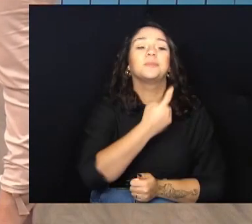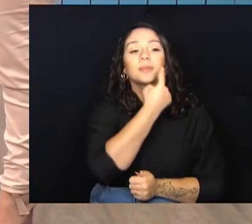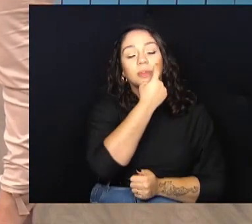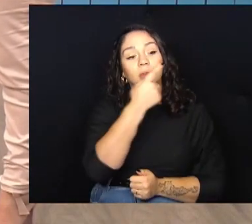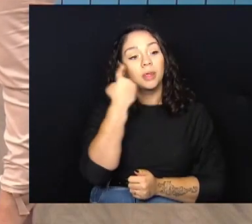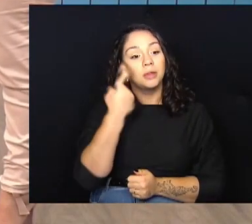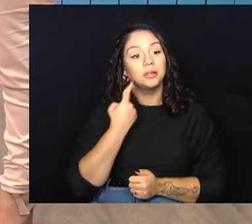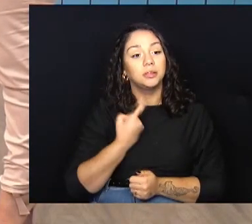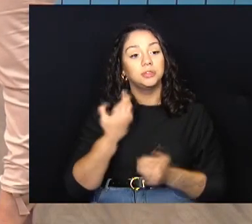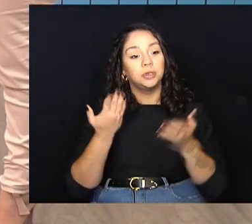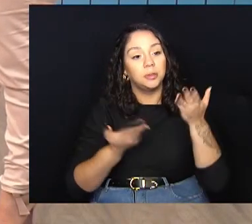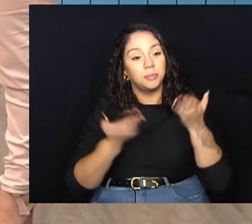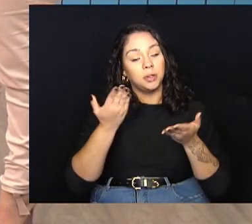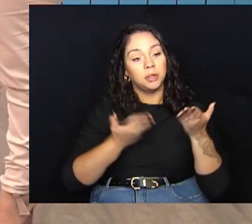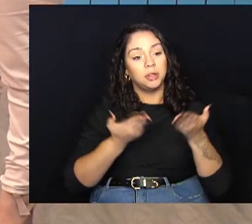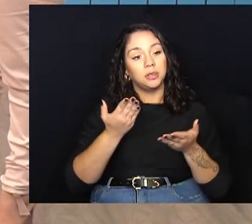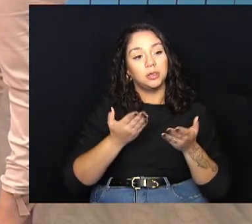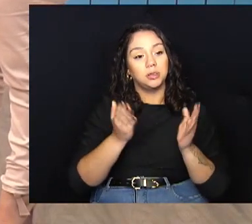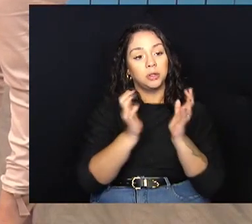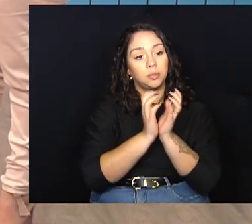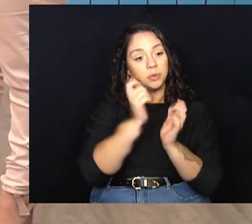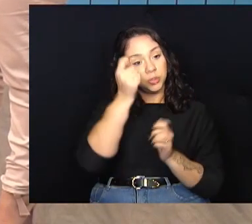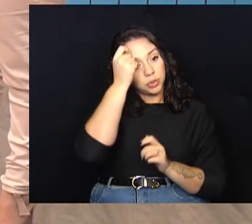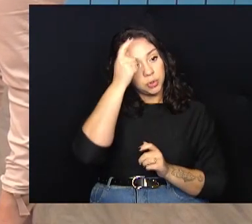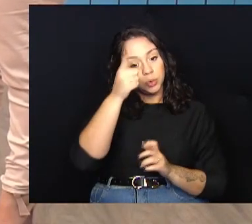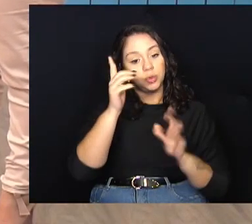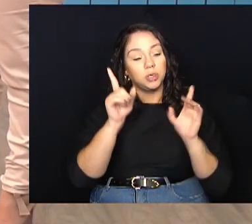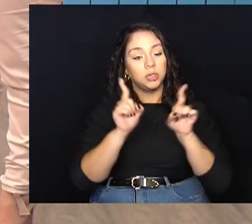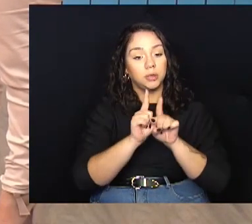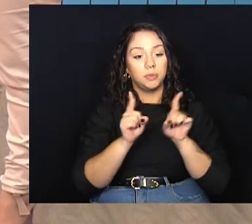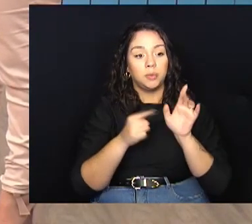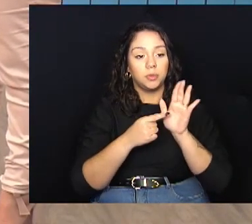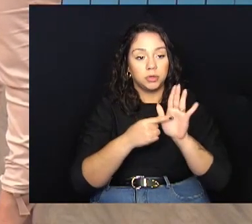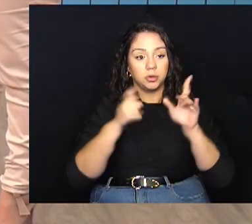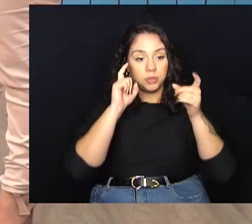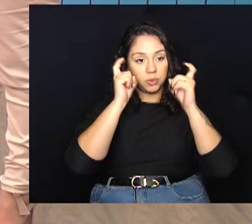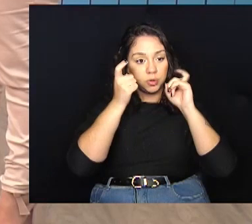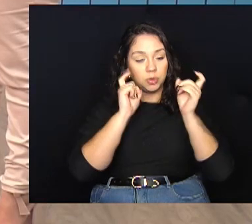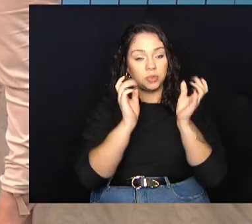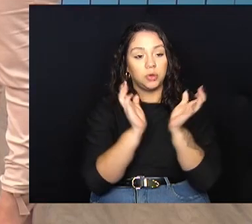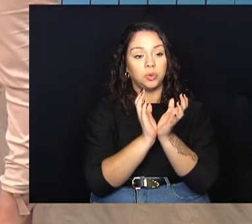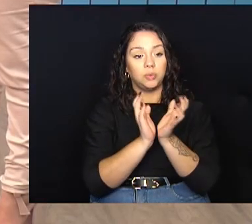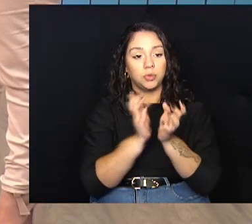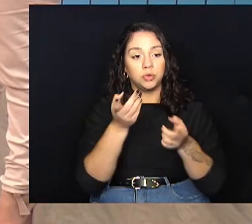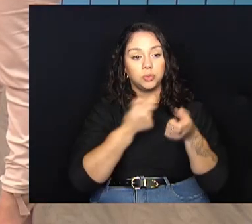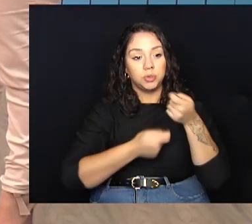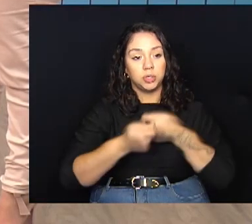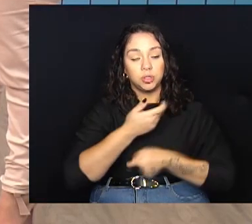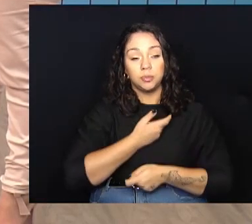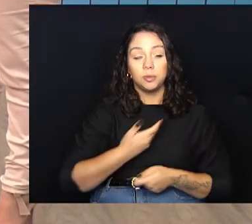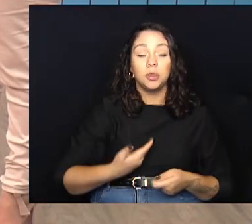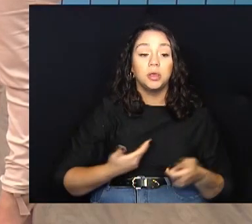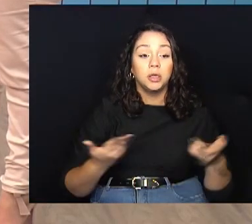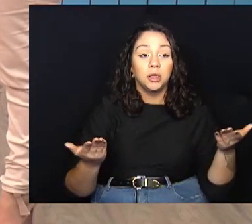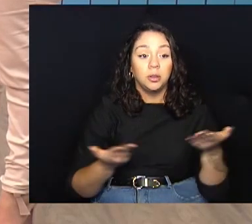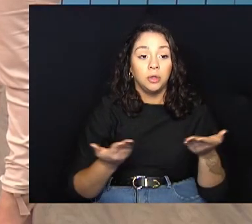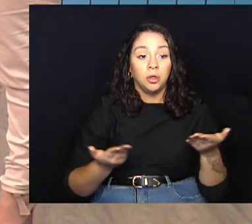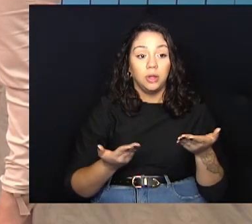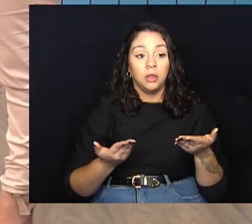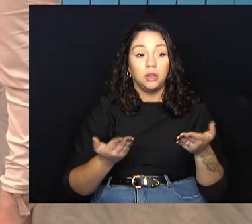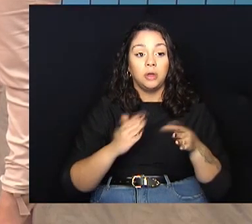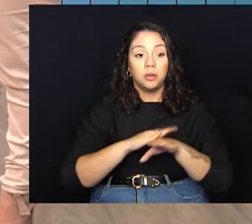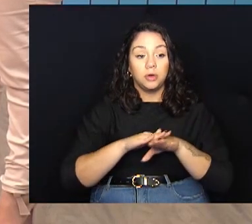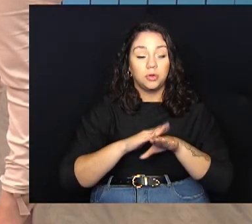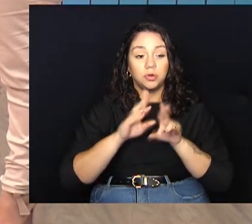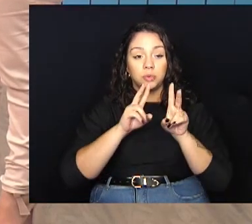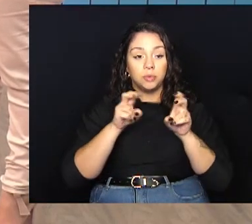balanço da comissão de Cultura mostramos a reunião da comissão de administração pública e agora a gente fala sobre uma frente